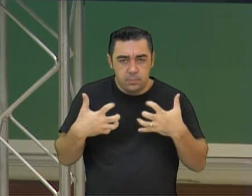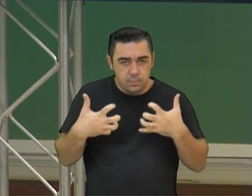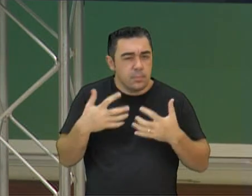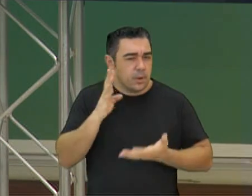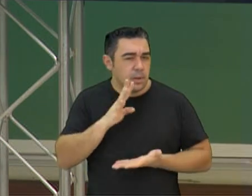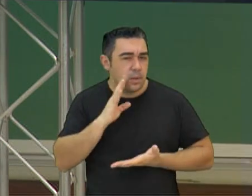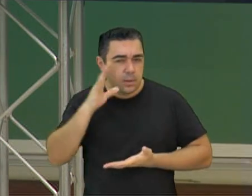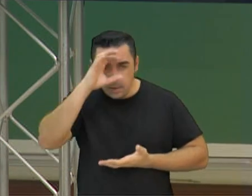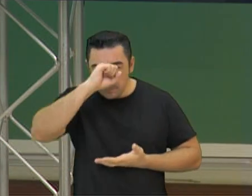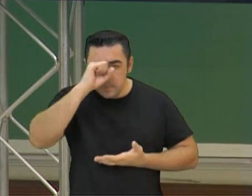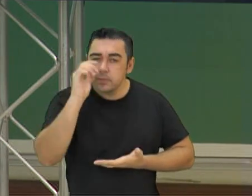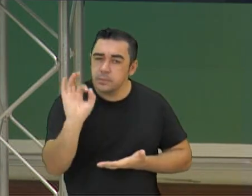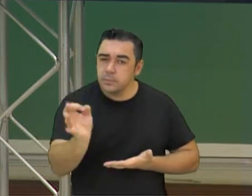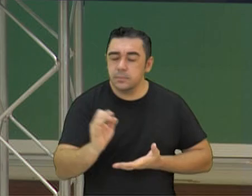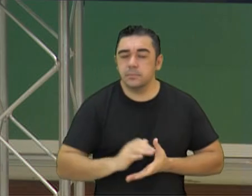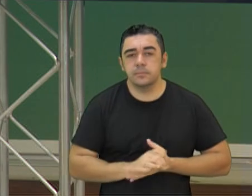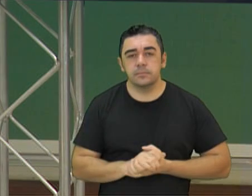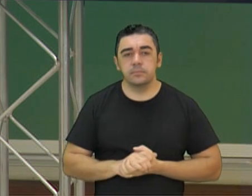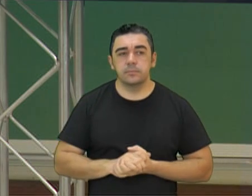gente saber disso, né?